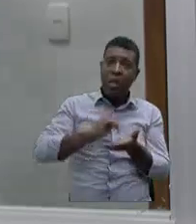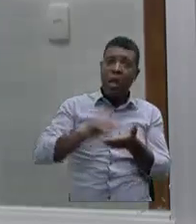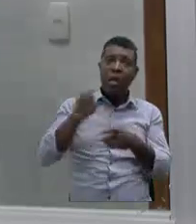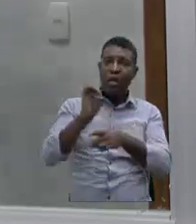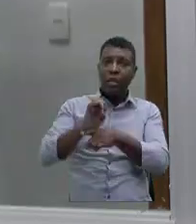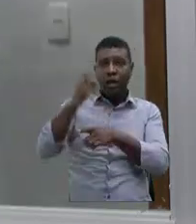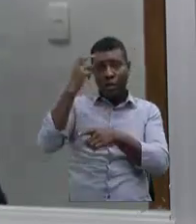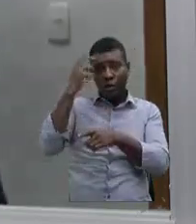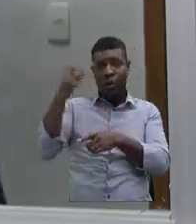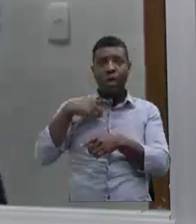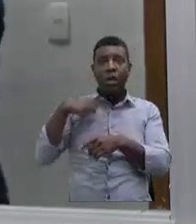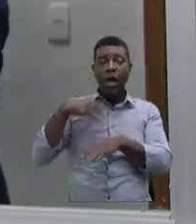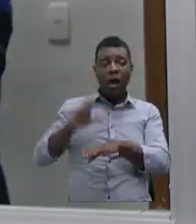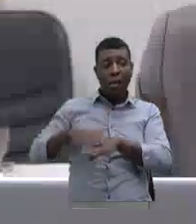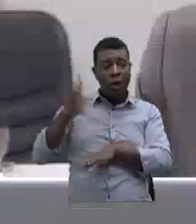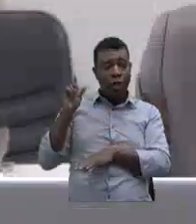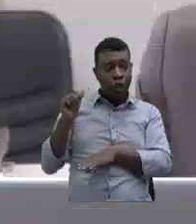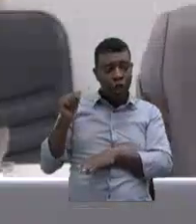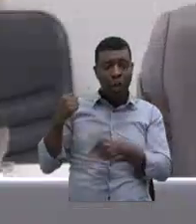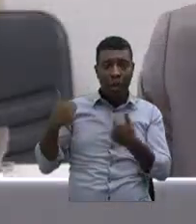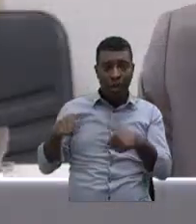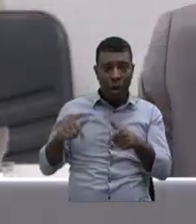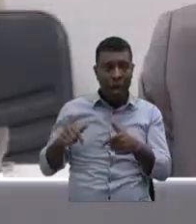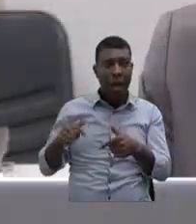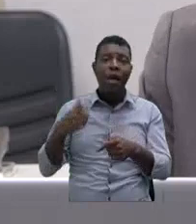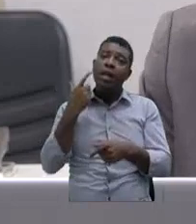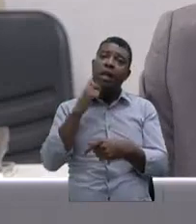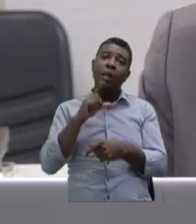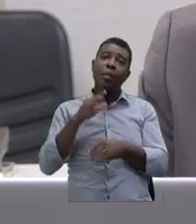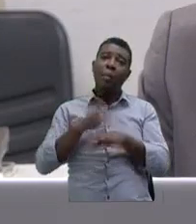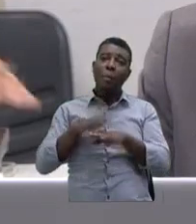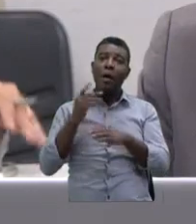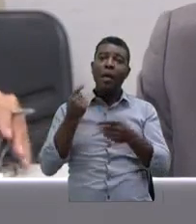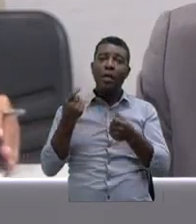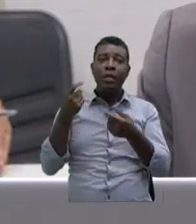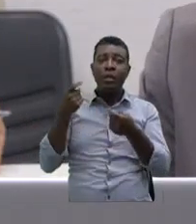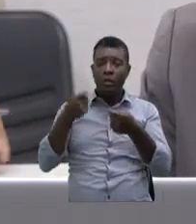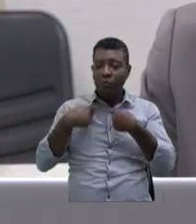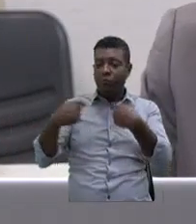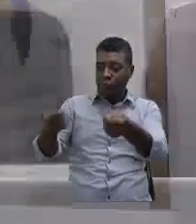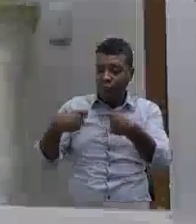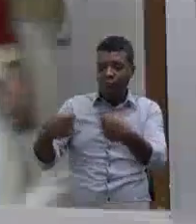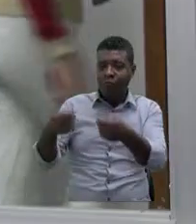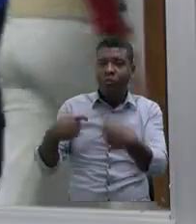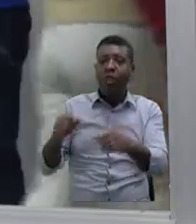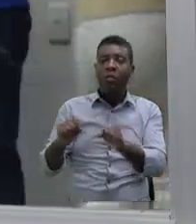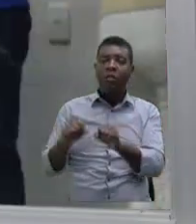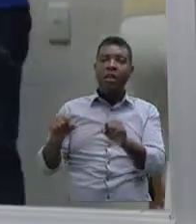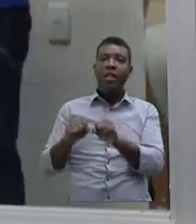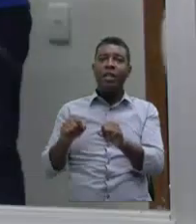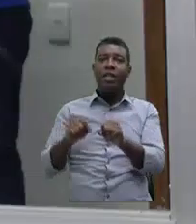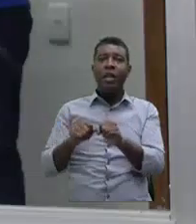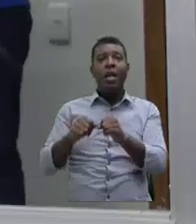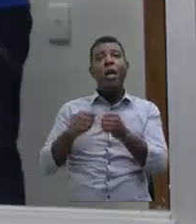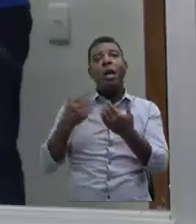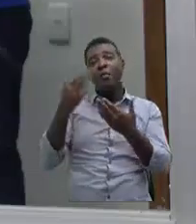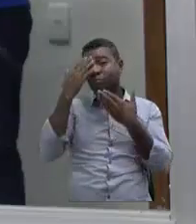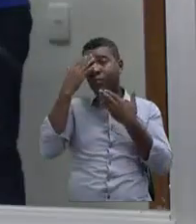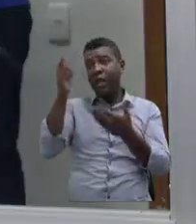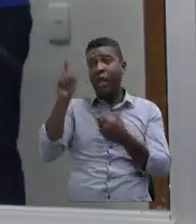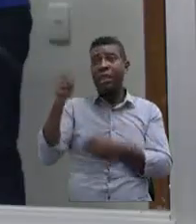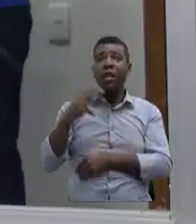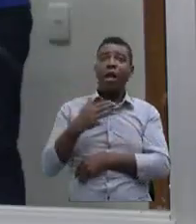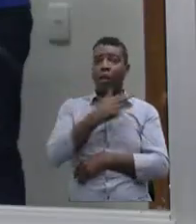mais dinheiro para trabalhar, vai ter mais entrega para fazer, graças a um movimento do governo Lula. Também é importante